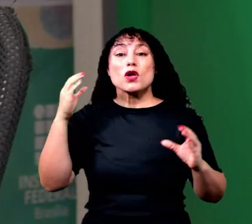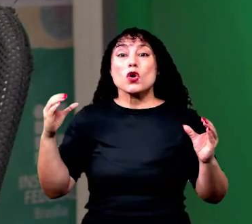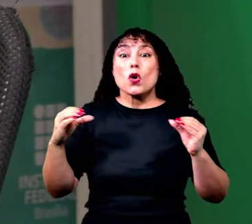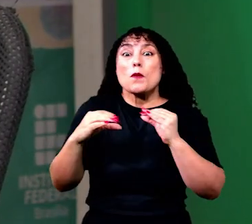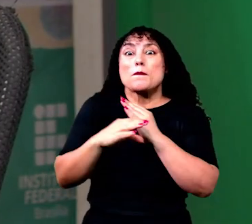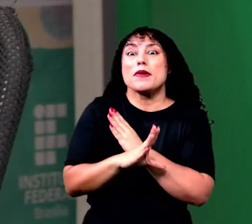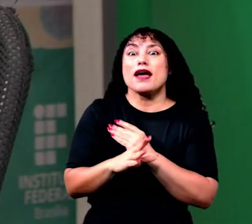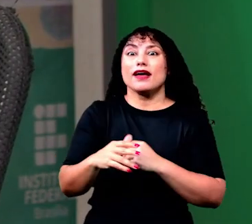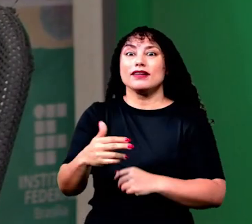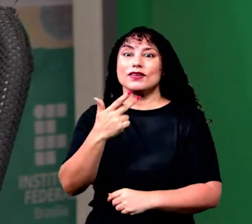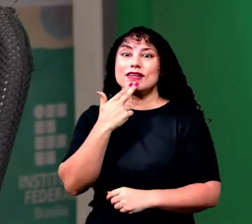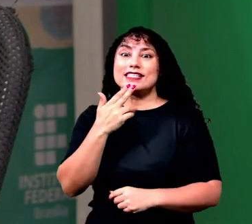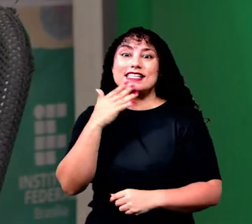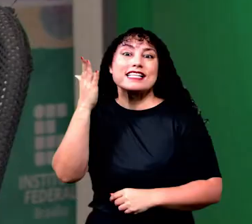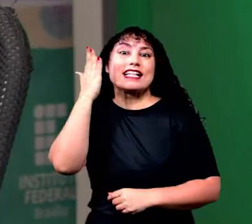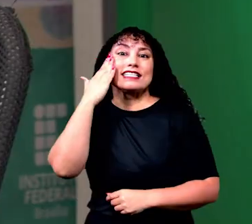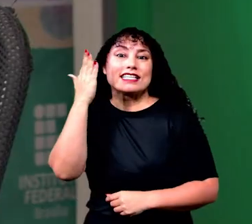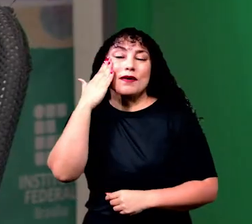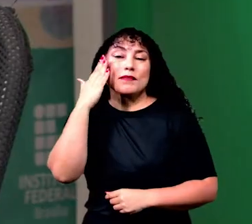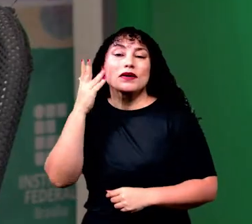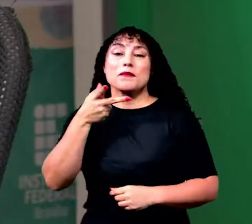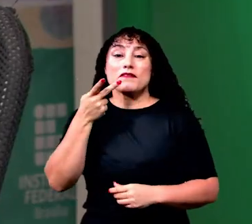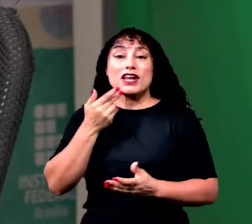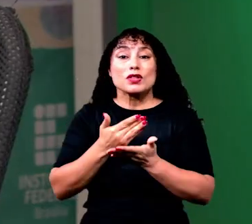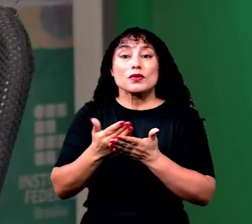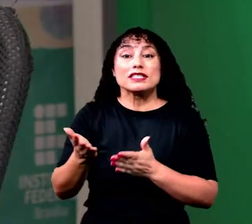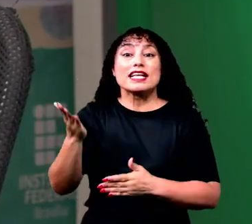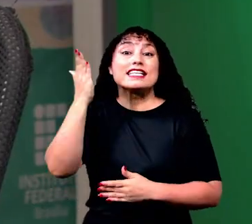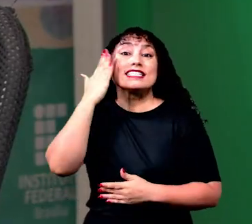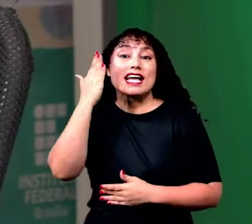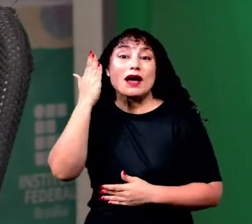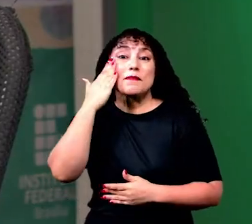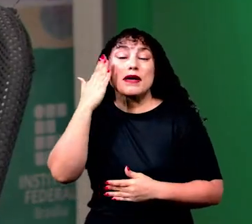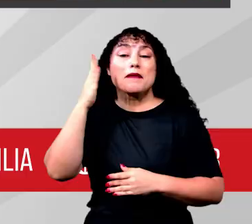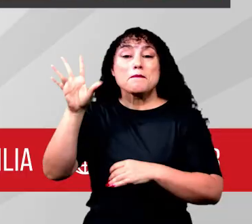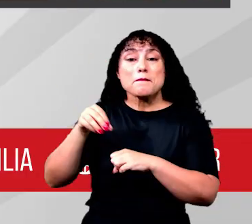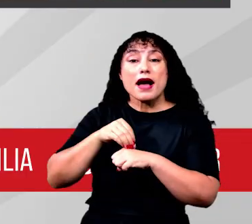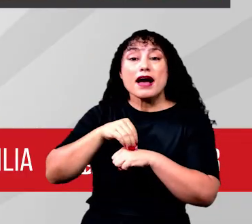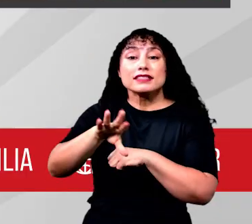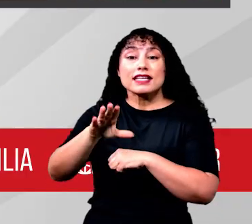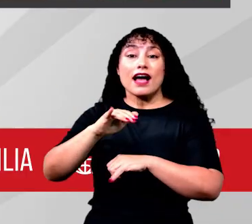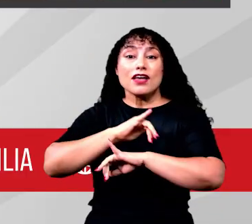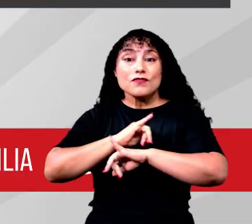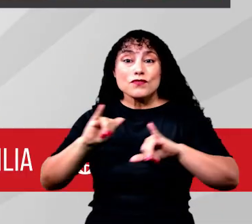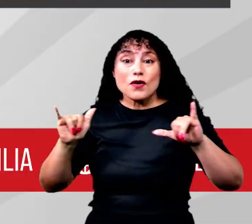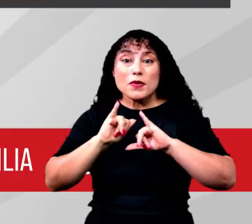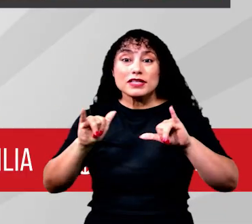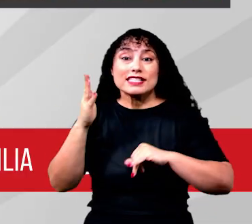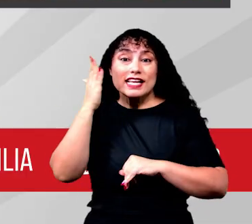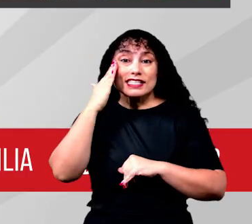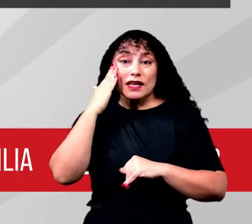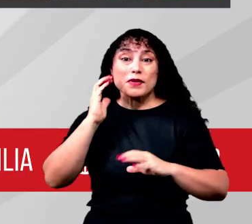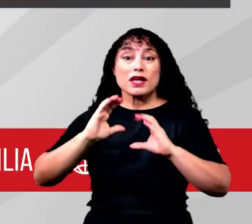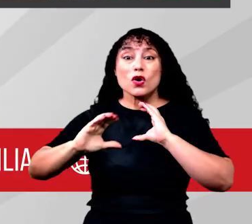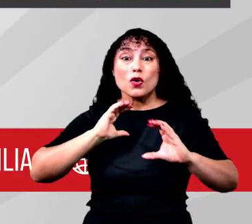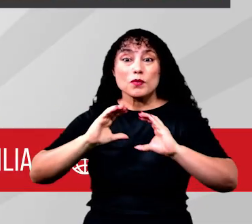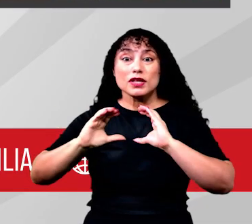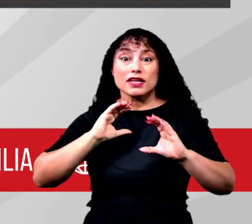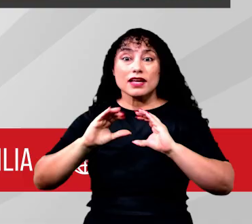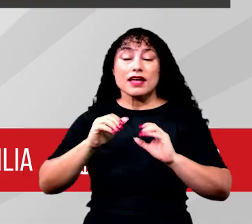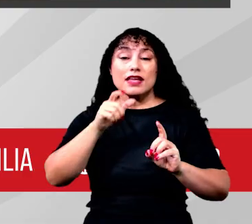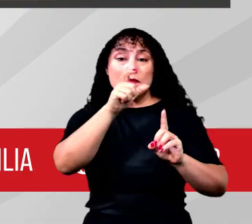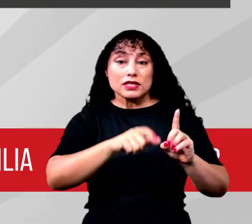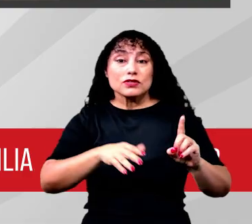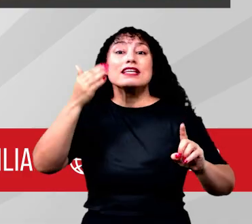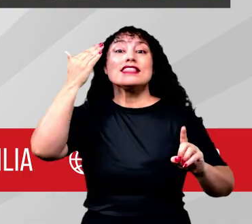domínio completo do idioma, porque se ela souber, igual eu falei no começo, se ela souber passar a informação, se ela souber o que ela está